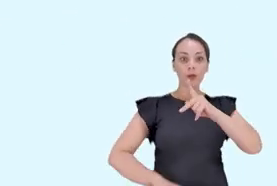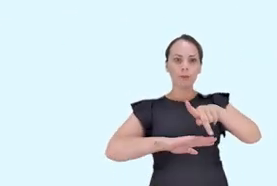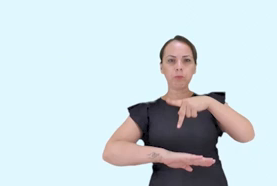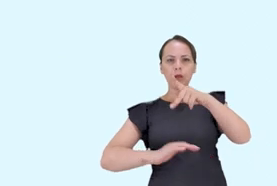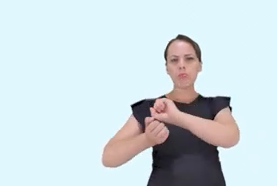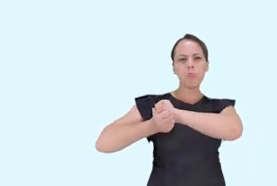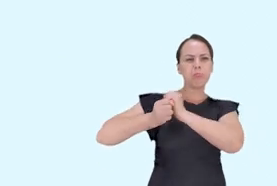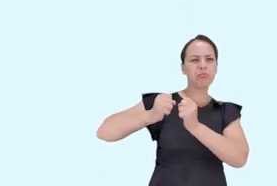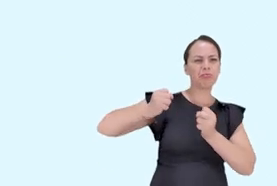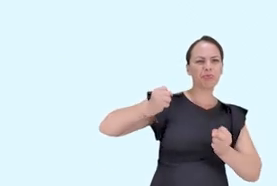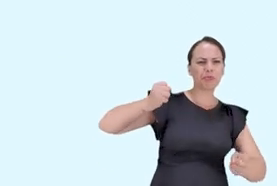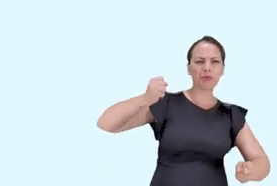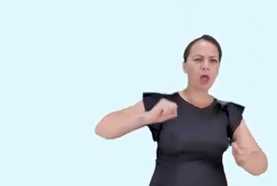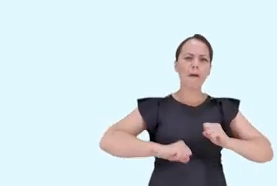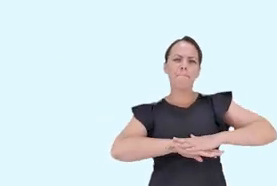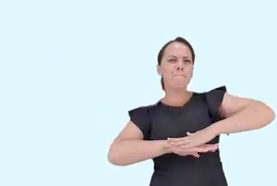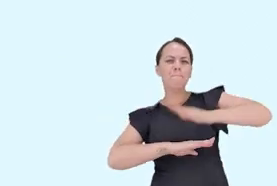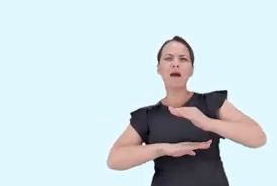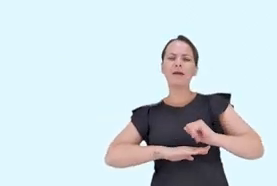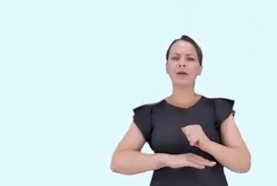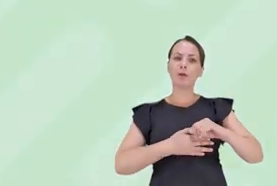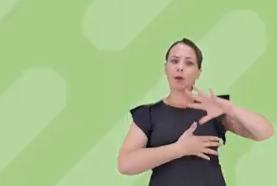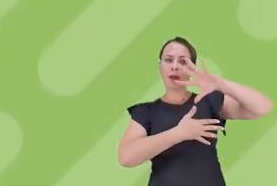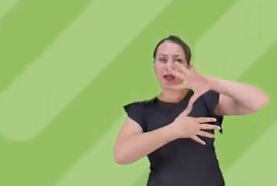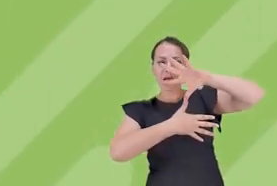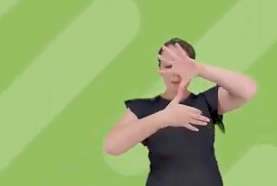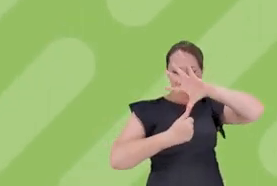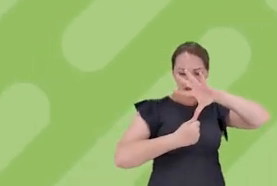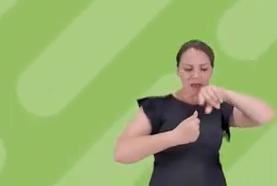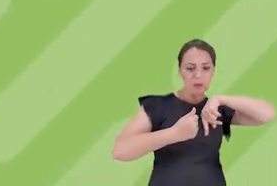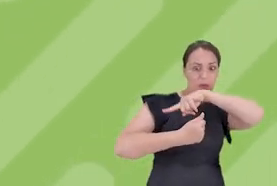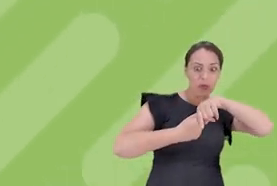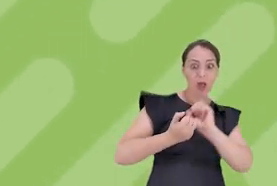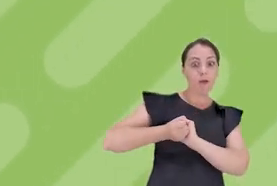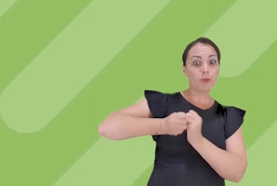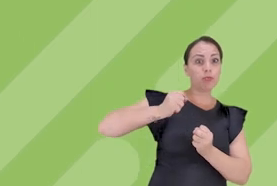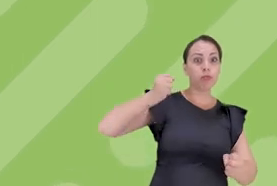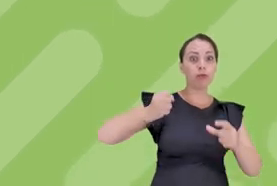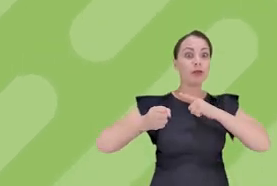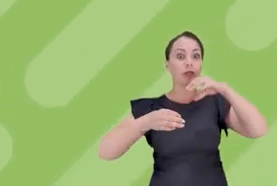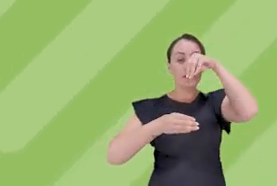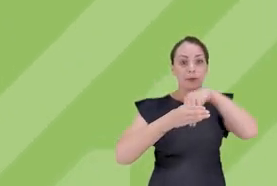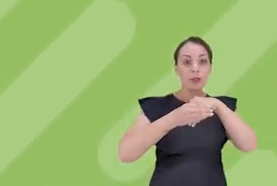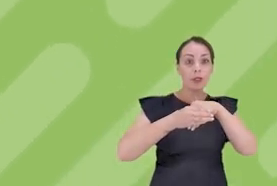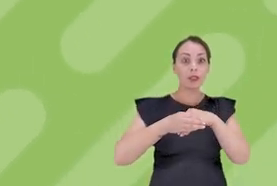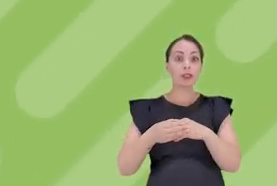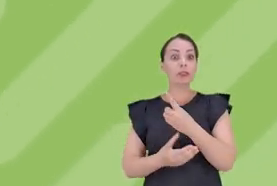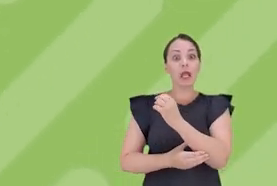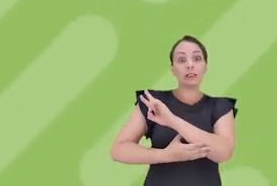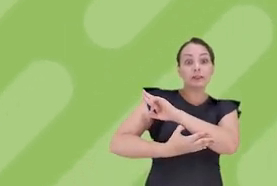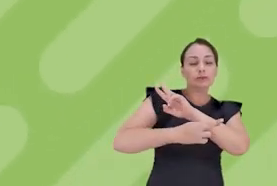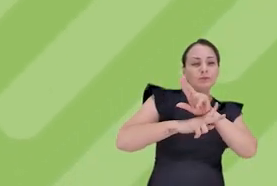O Brasil é um país enorme, o maior da América do Sul, tão grande que dentro dele existem 6